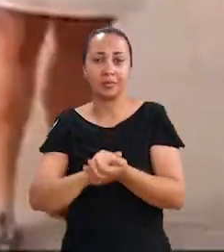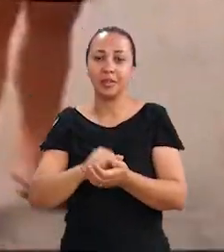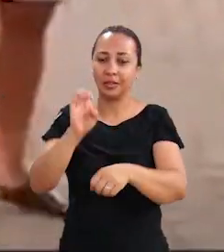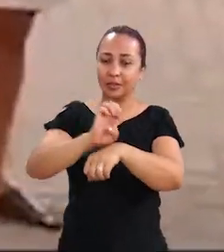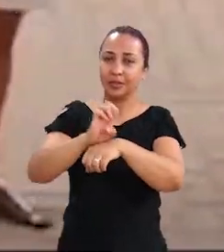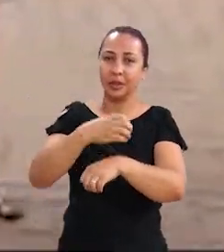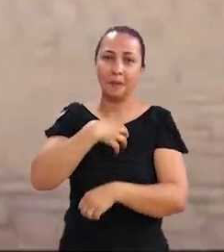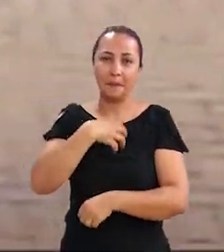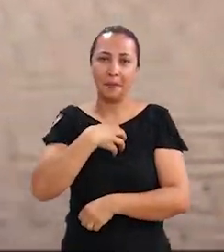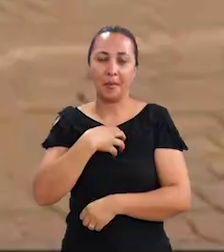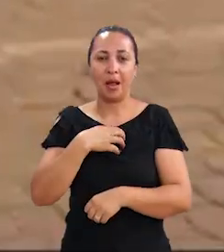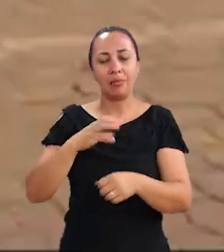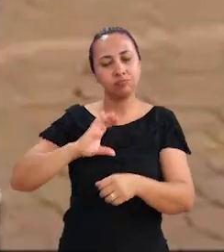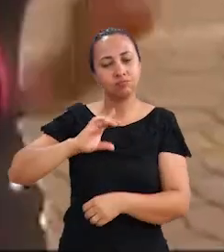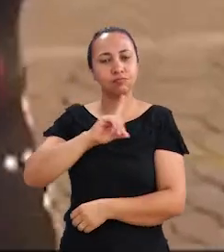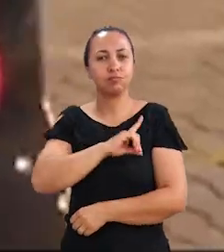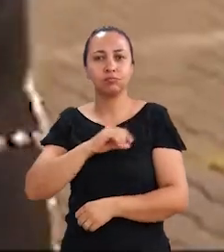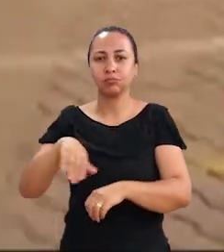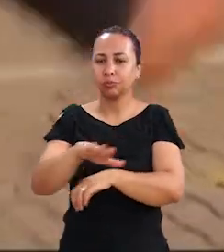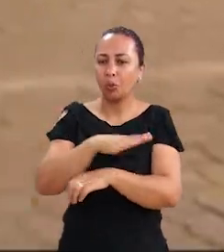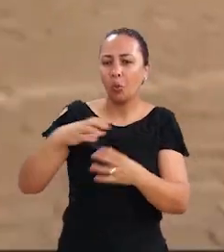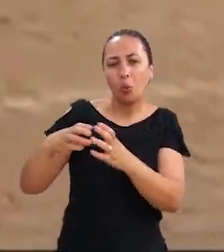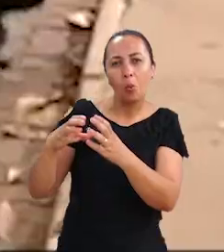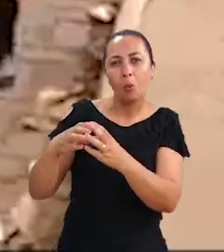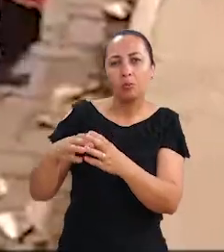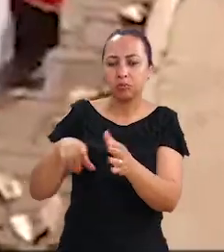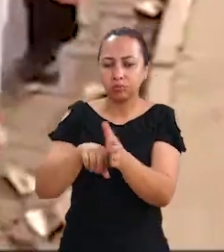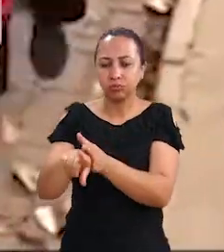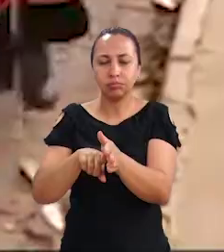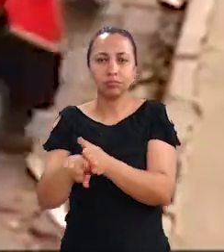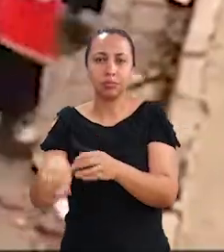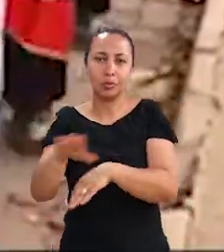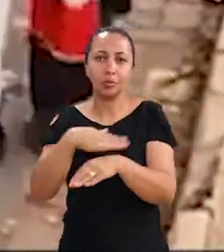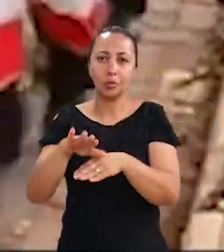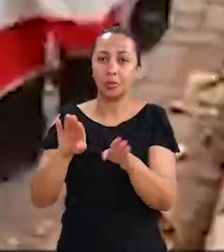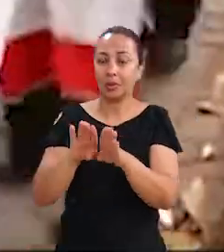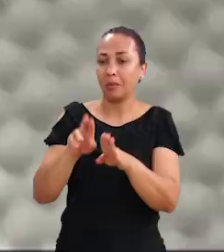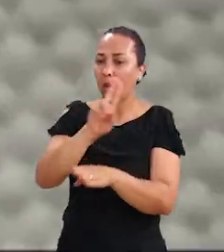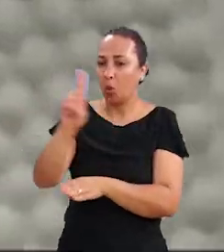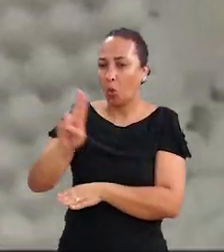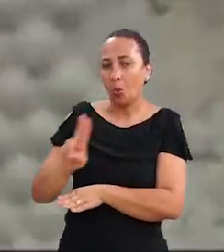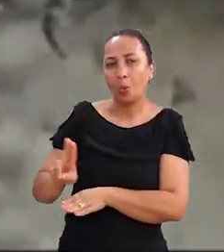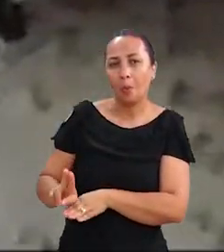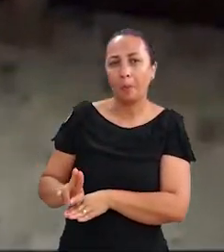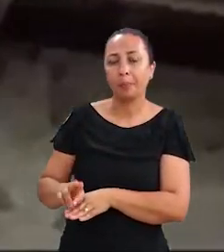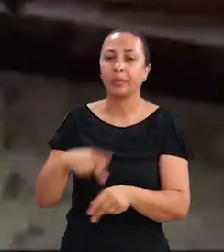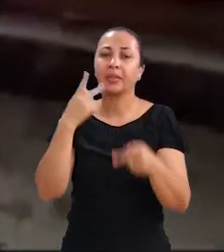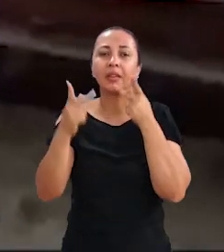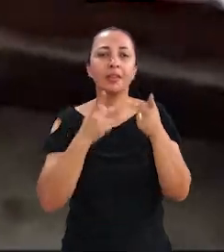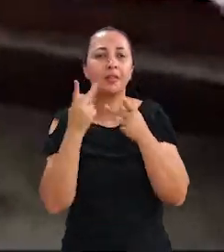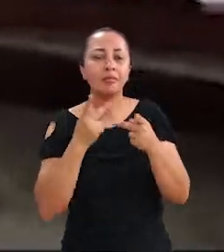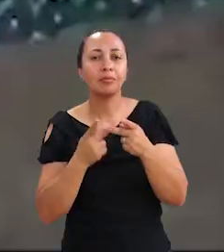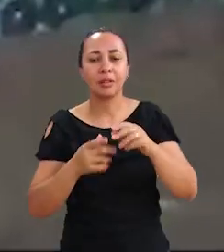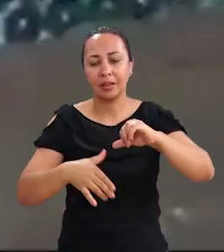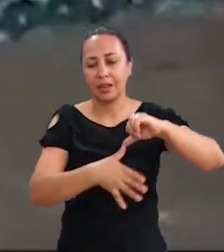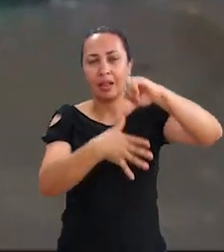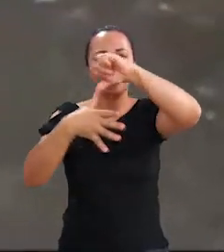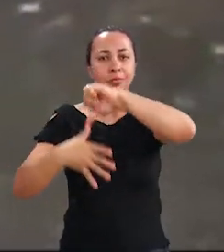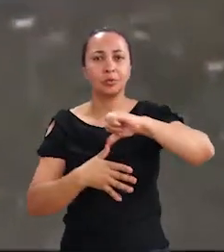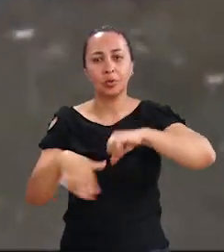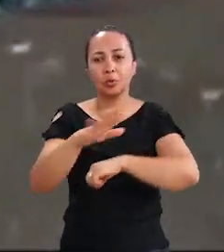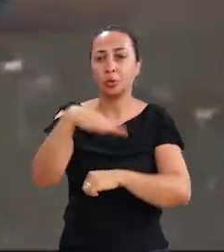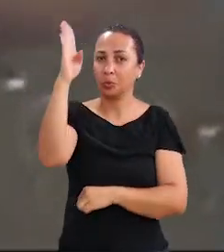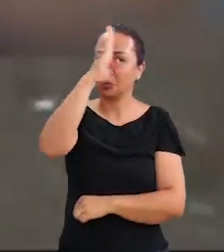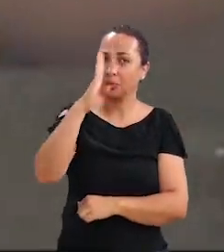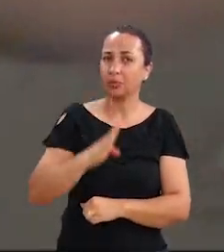Universidade do Estado da Bahia, coordena o grupo de pesquisa sobre os estereótipos e subjetividades nos discursos da mídia latino-americana